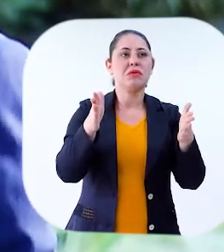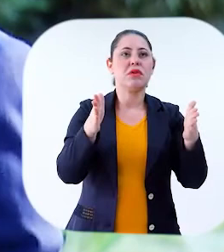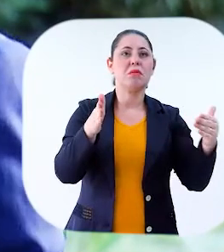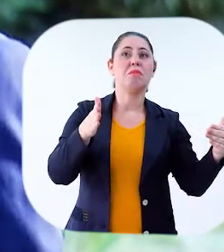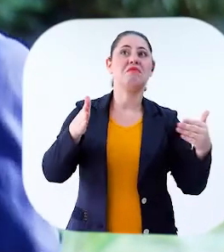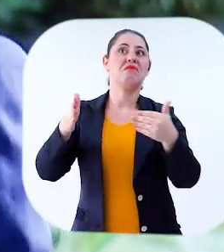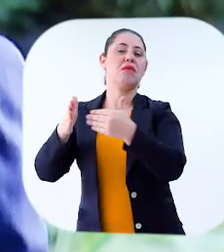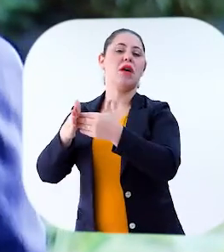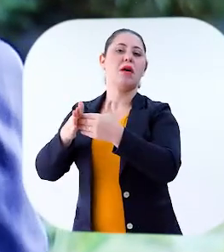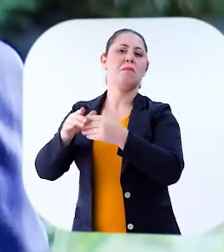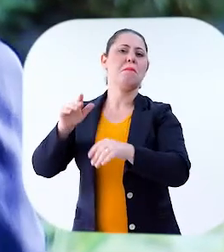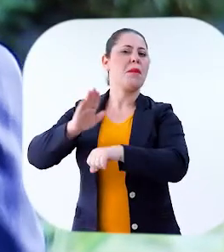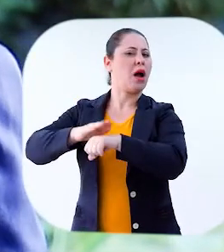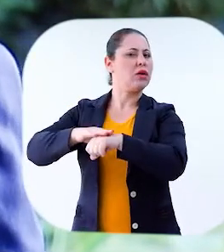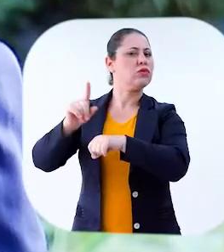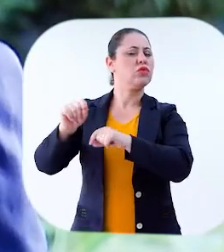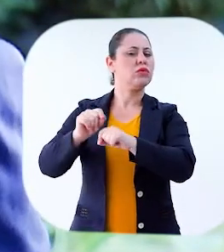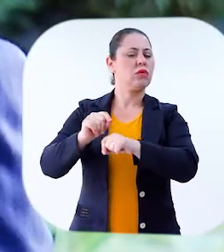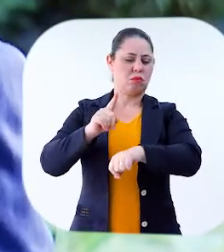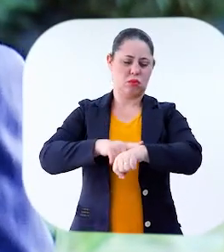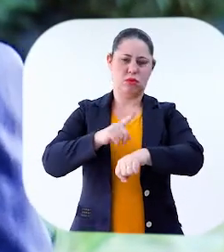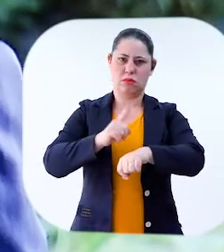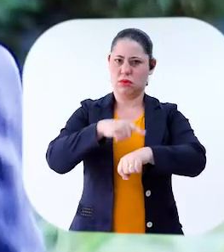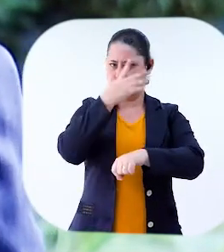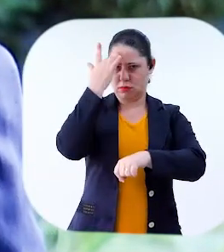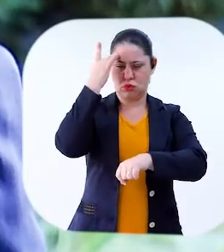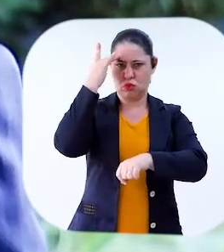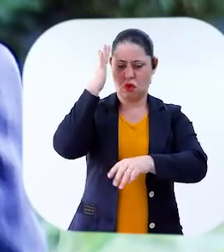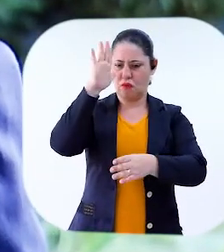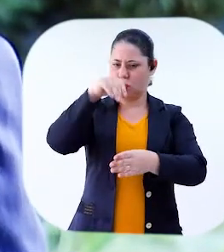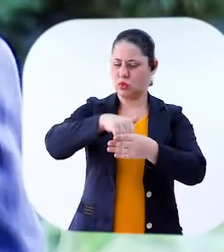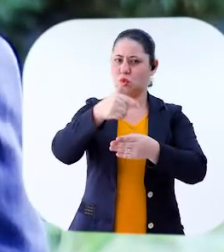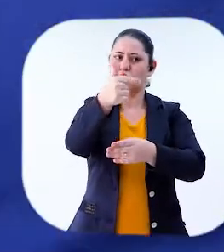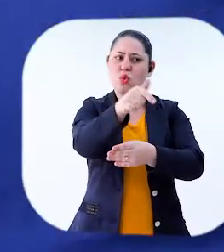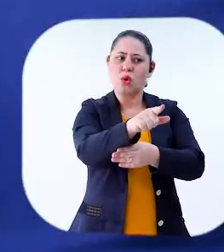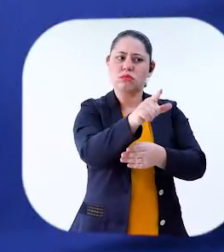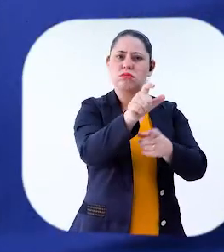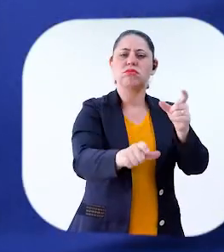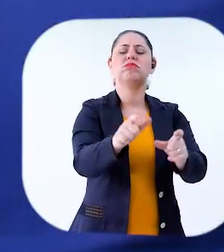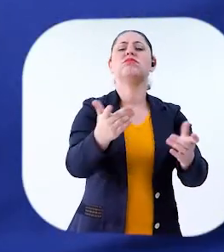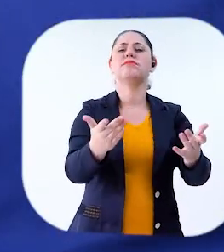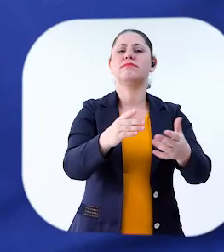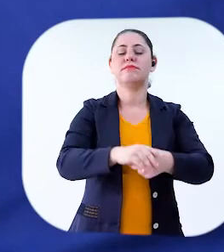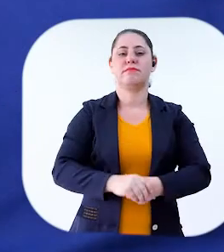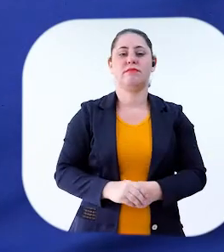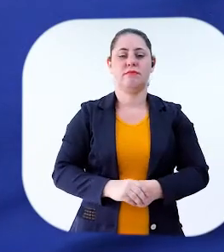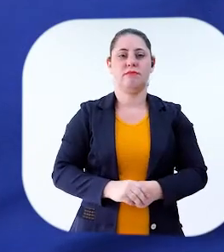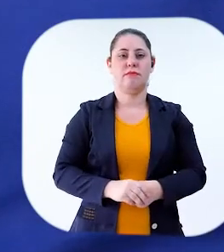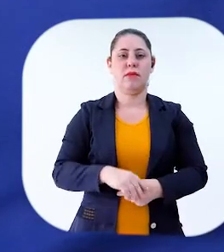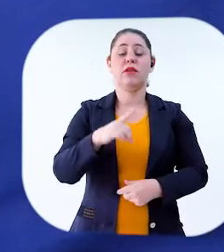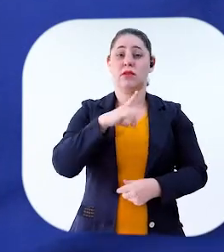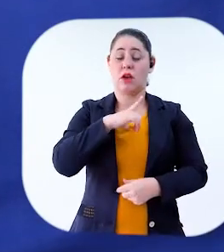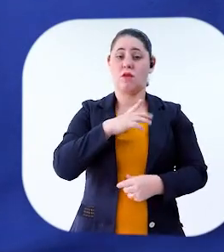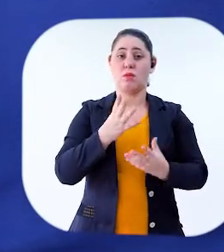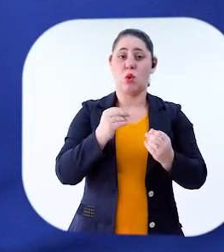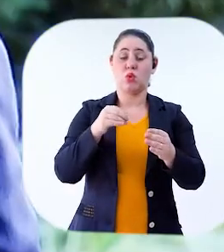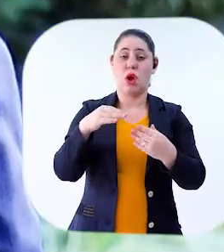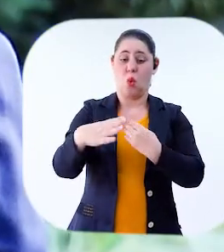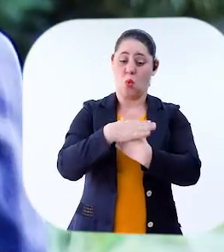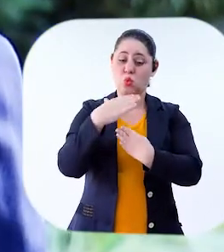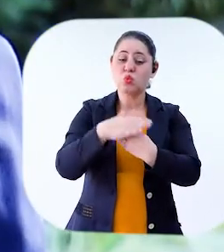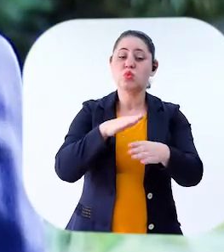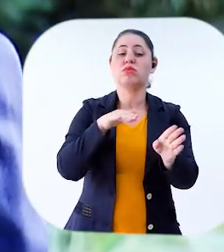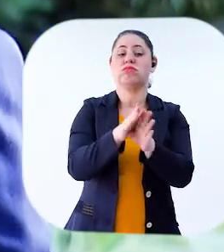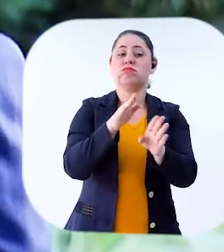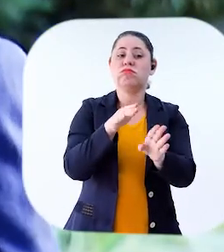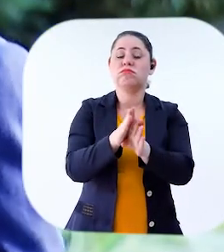não prevista no momento em que o eleitor votou naquele candidato. E nós tivemos várias orientações no